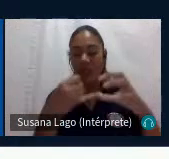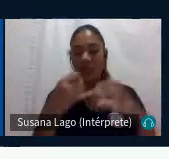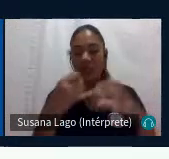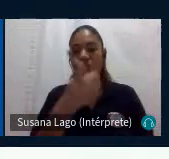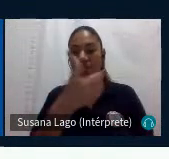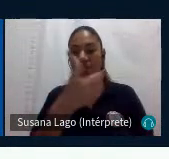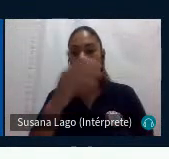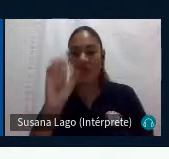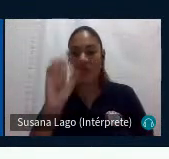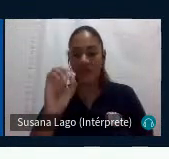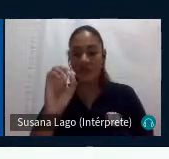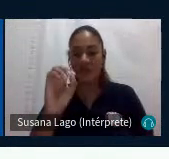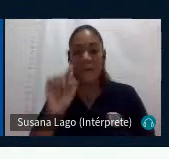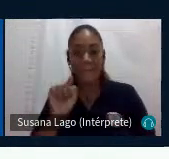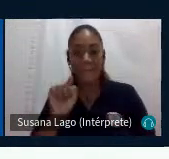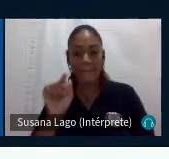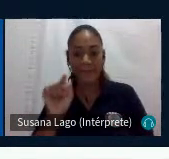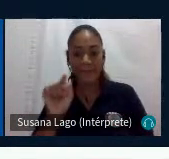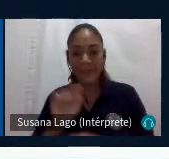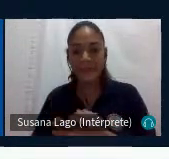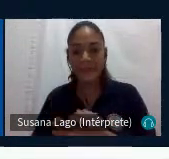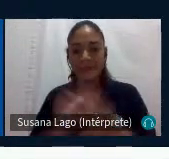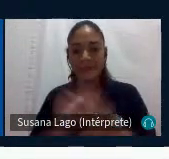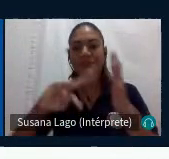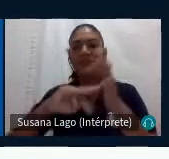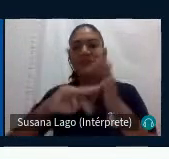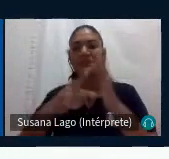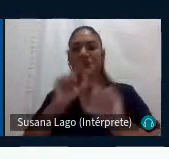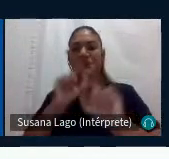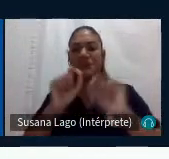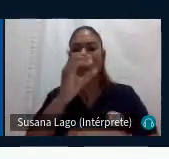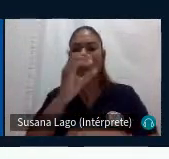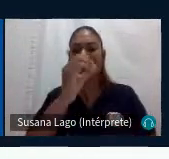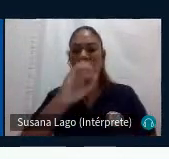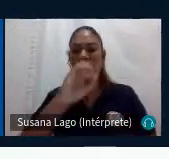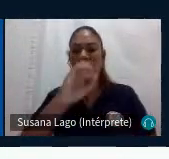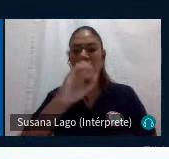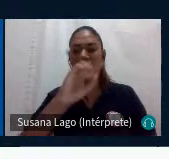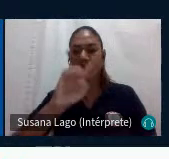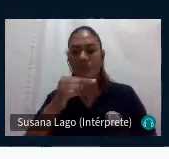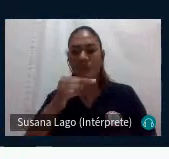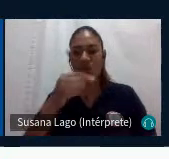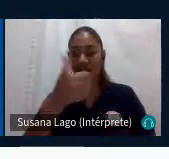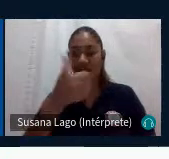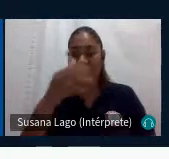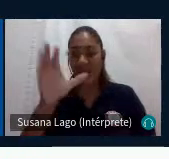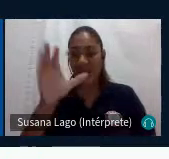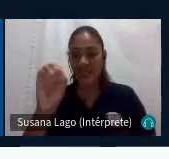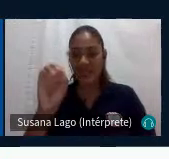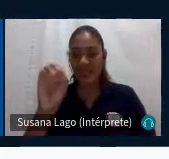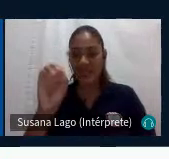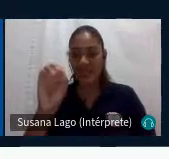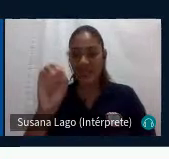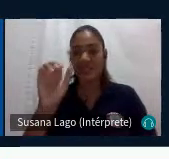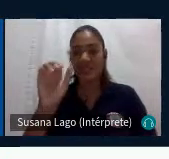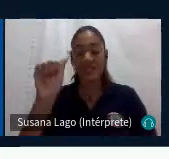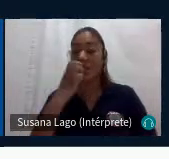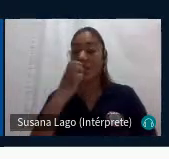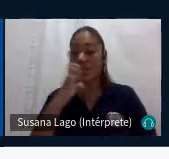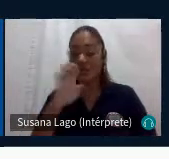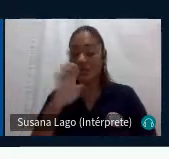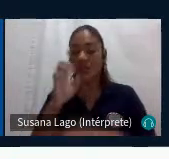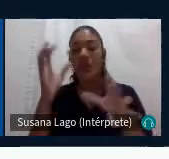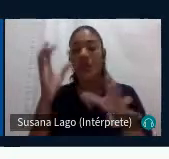aqui, tá? O que significa 0,010 ampere. Então, calculando esse valor, a gente vai ter que a